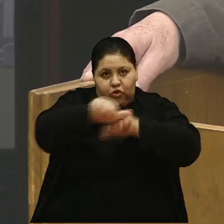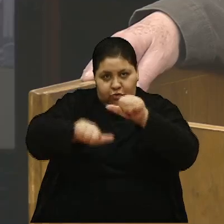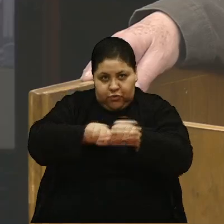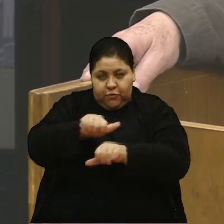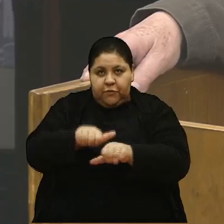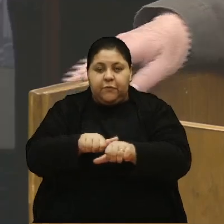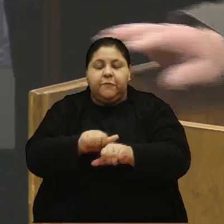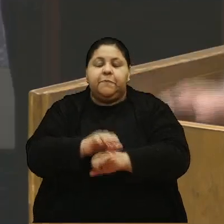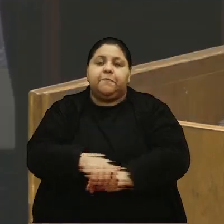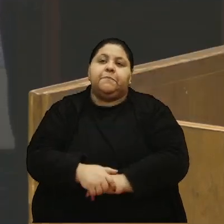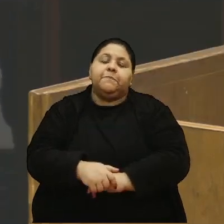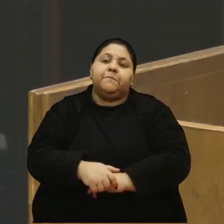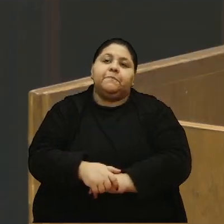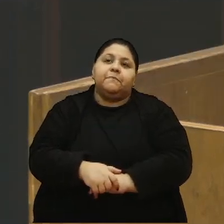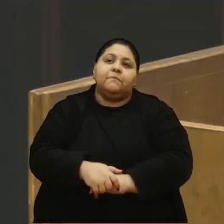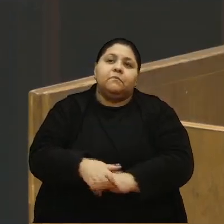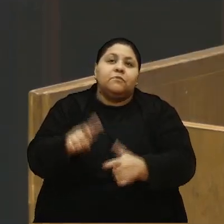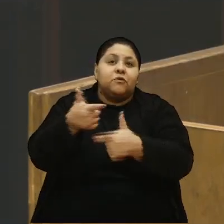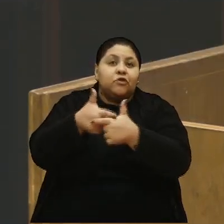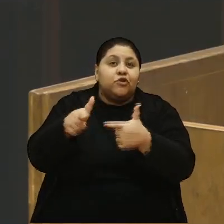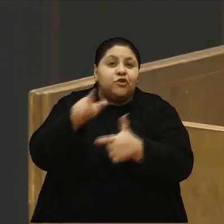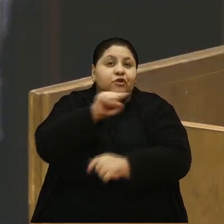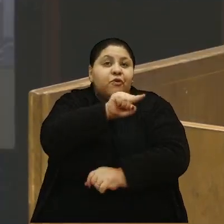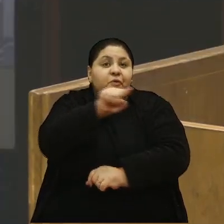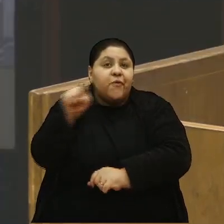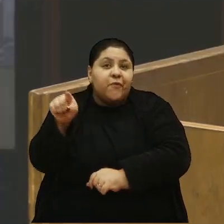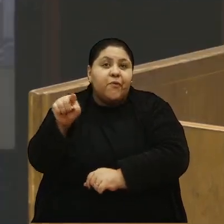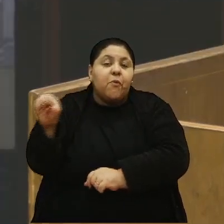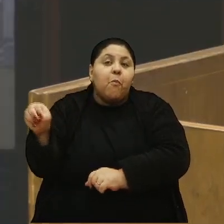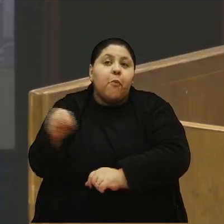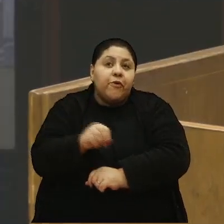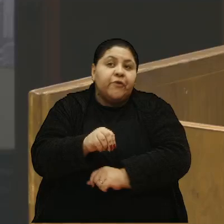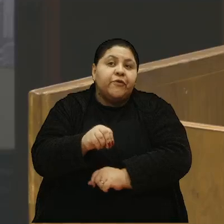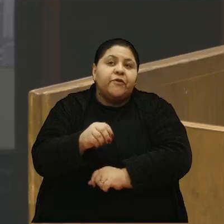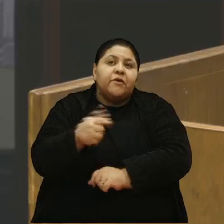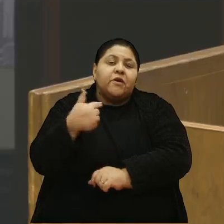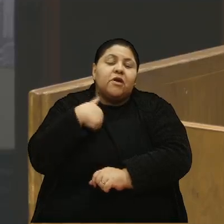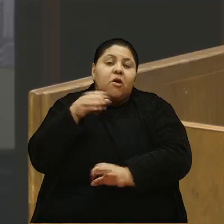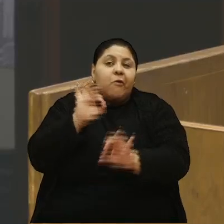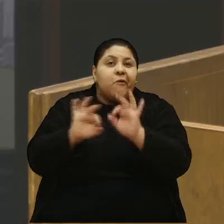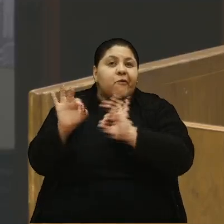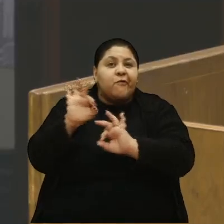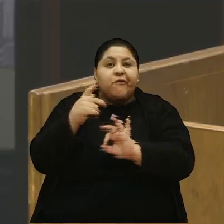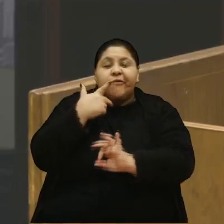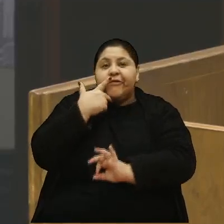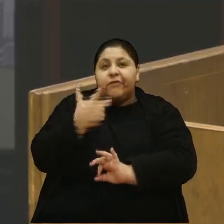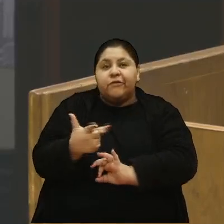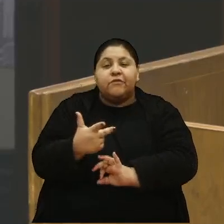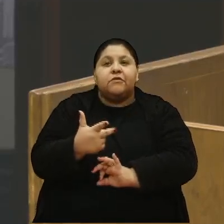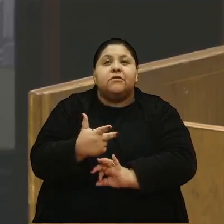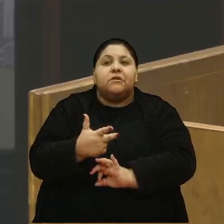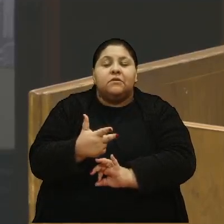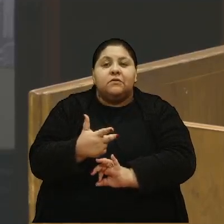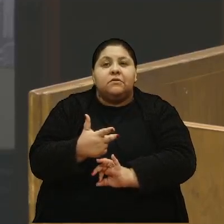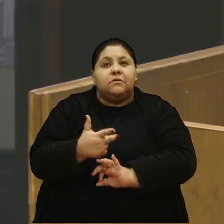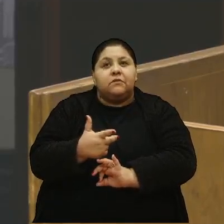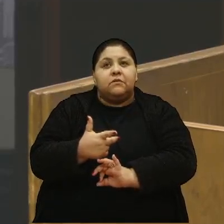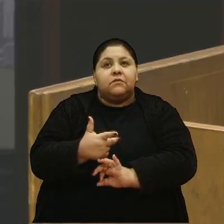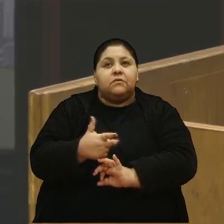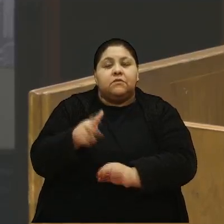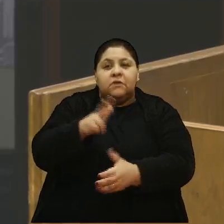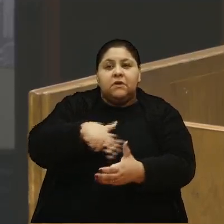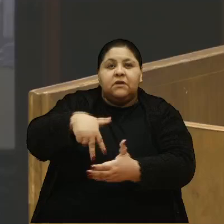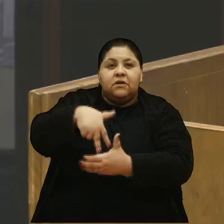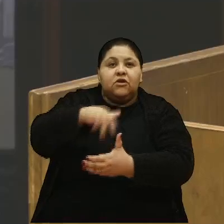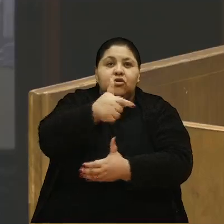do passado, dividir com os senhores. Eu estava me preparando aqui falar, e vou ocupar a tribuna